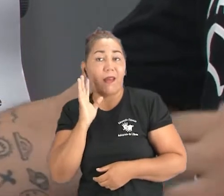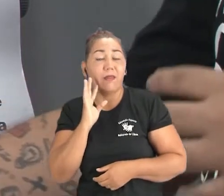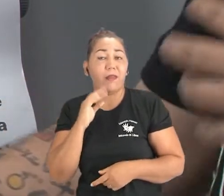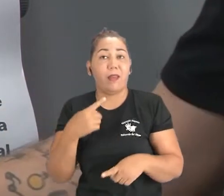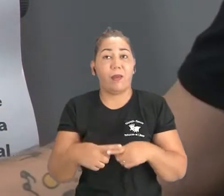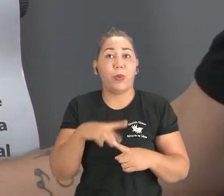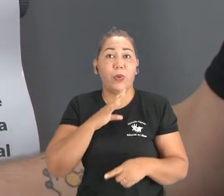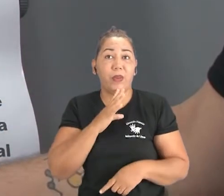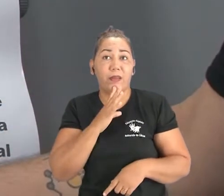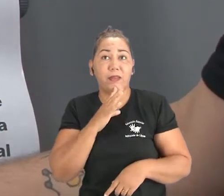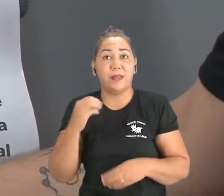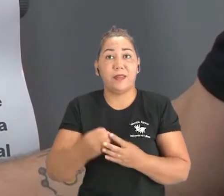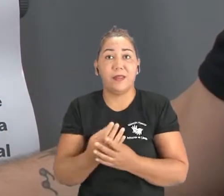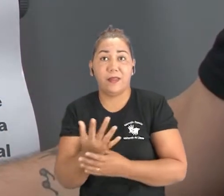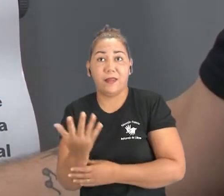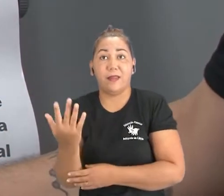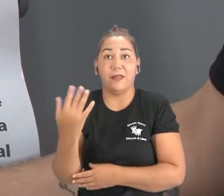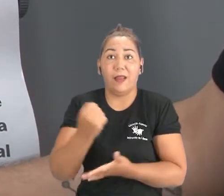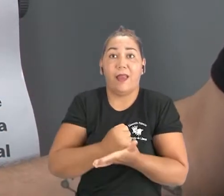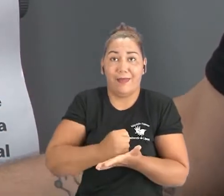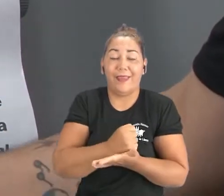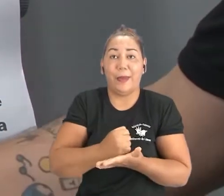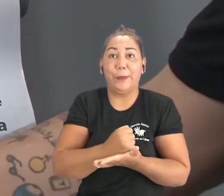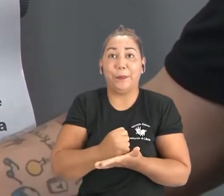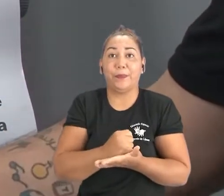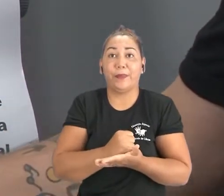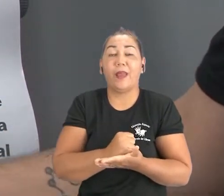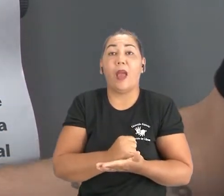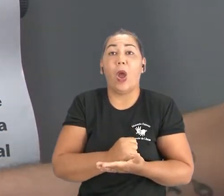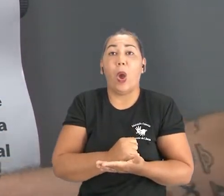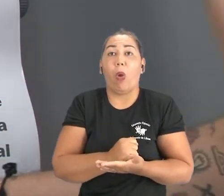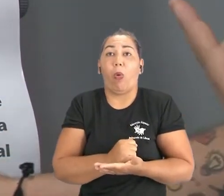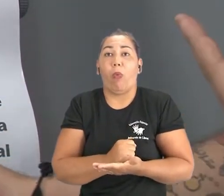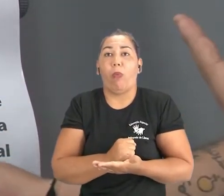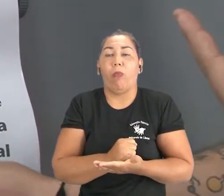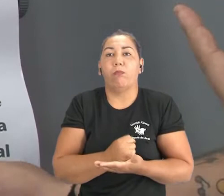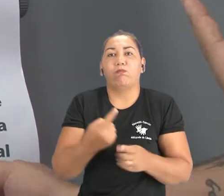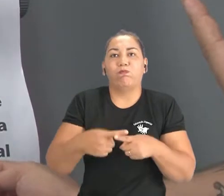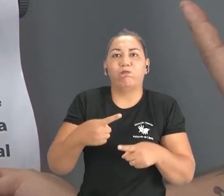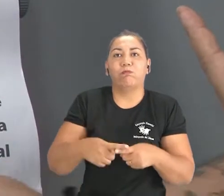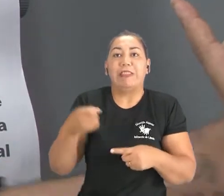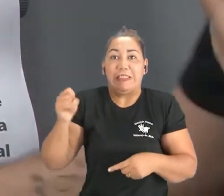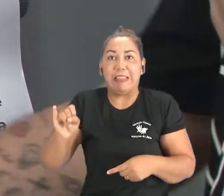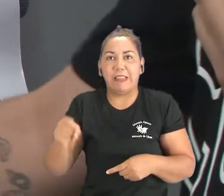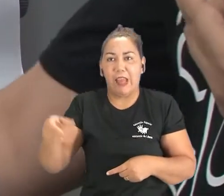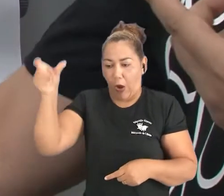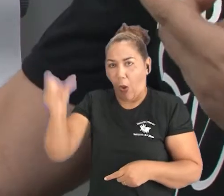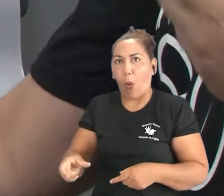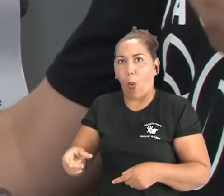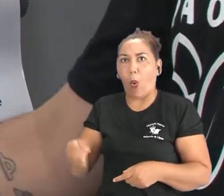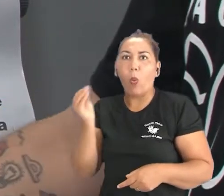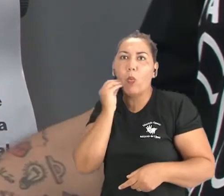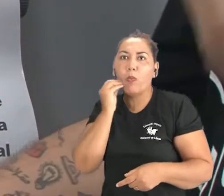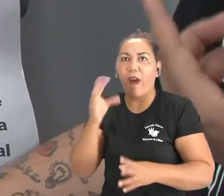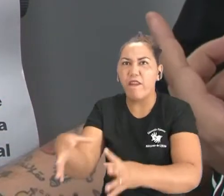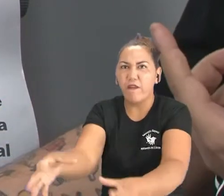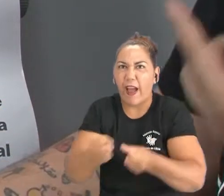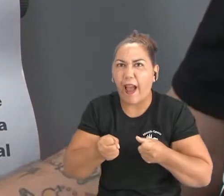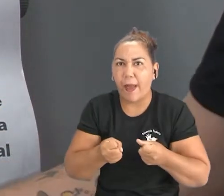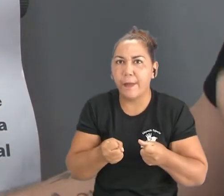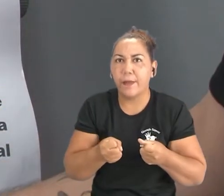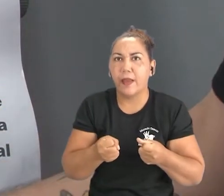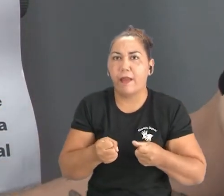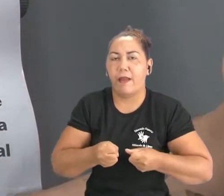medicinais né E se alguém tentar pegar essa parte aqui também achei interessante aqui tá pegar algo me leva na floresta sem pedir autorização